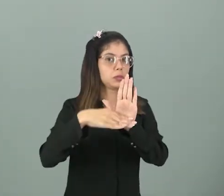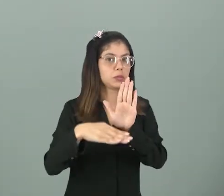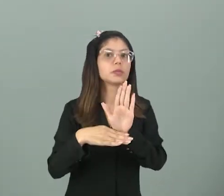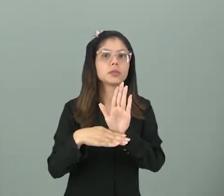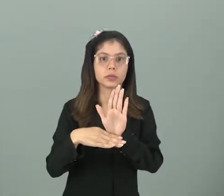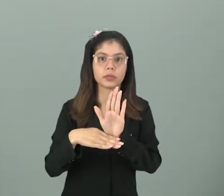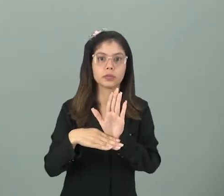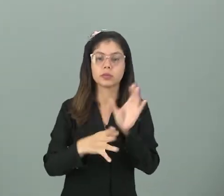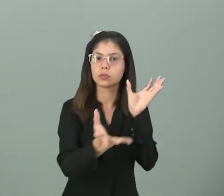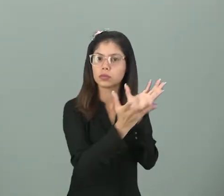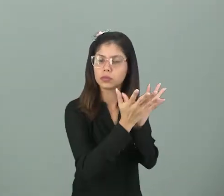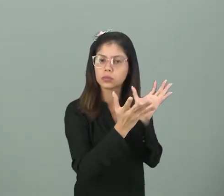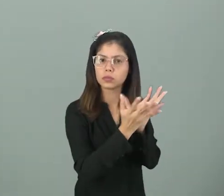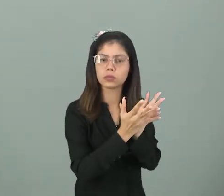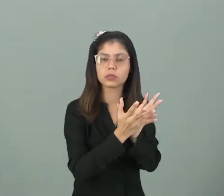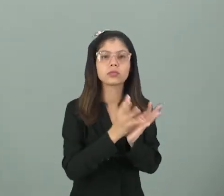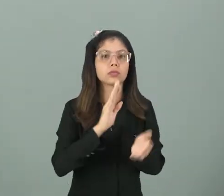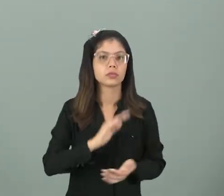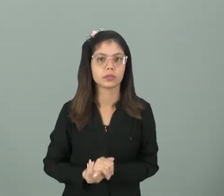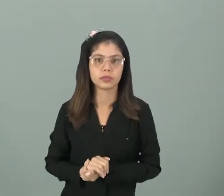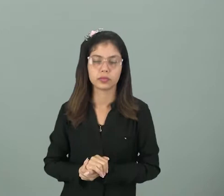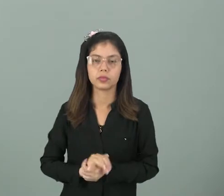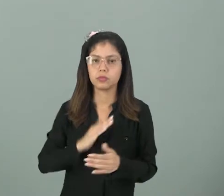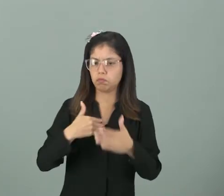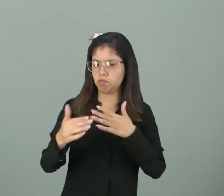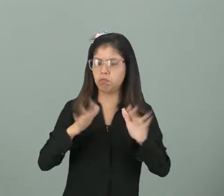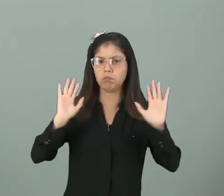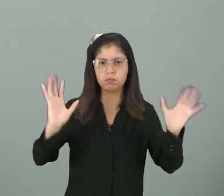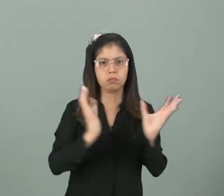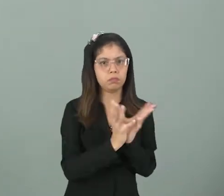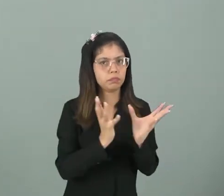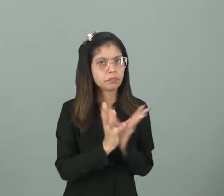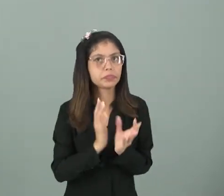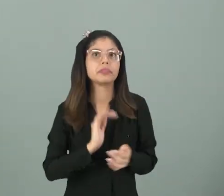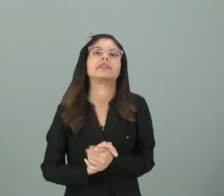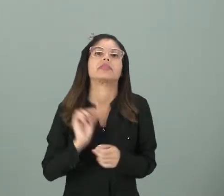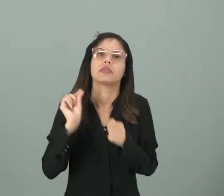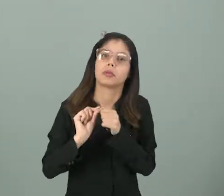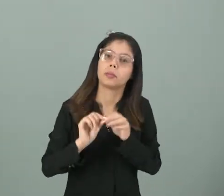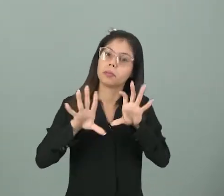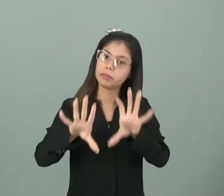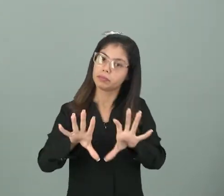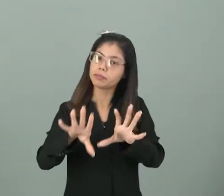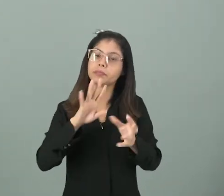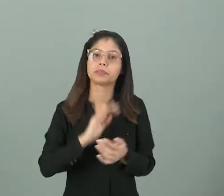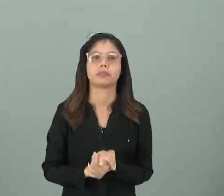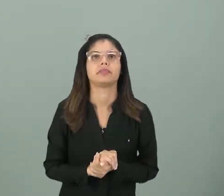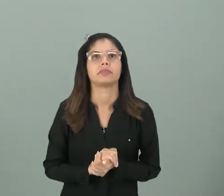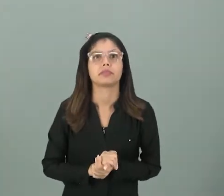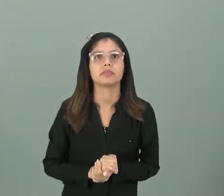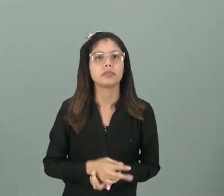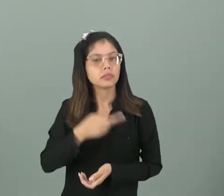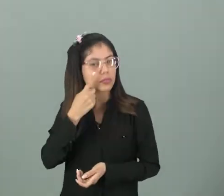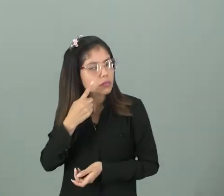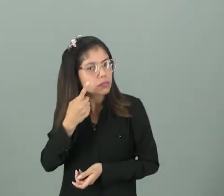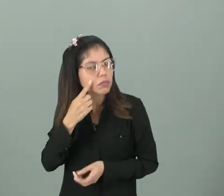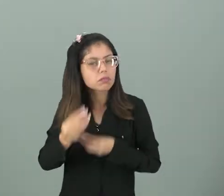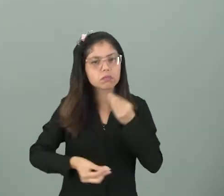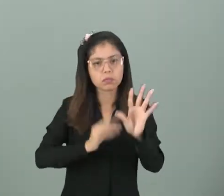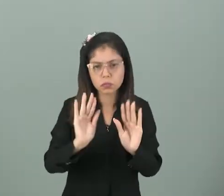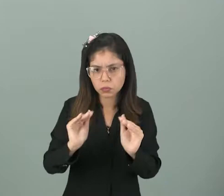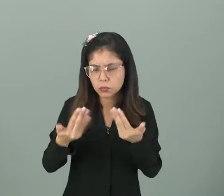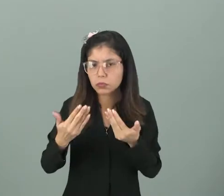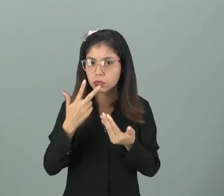seres vivos, independente de qual grupo ele pertence. A taxonomia, ela faz isso tentando ver aí quais são